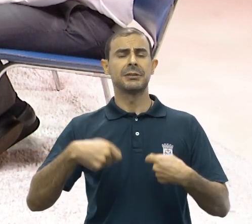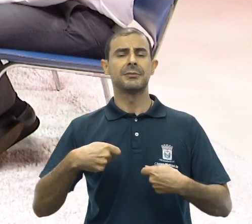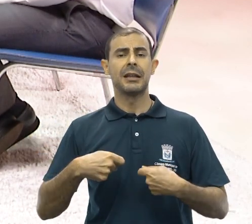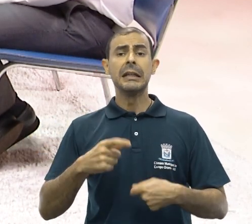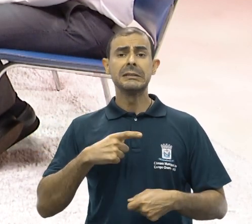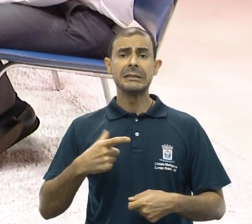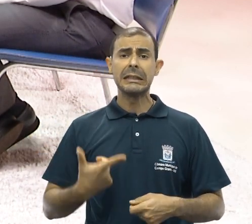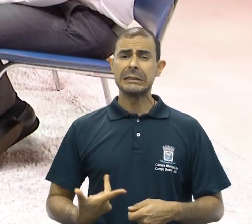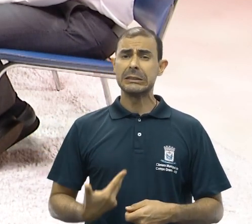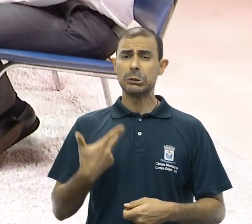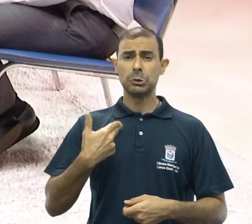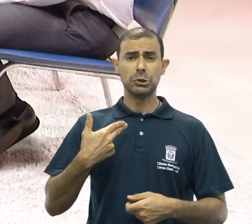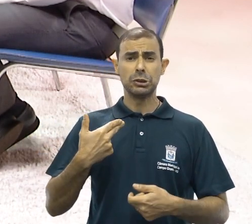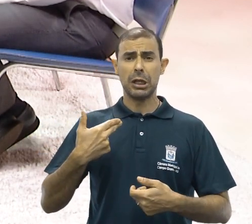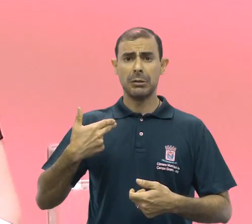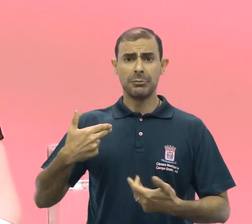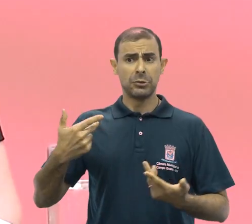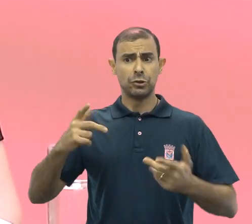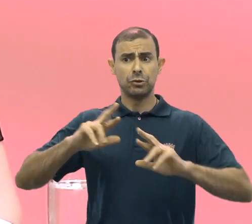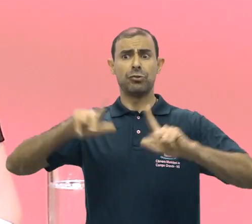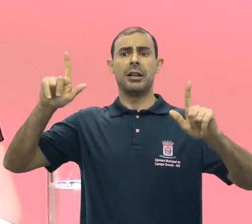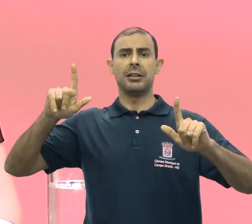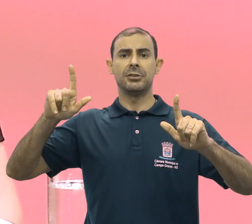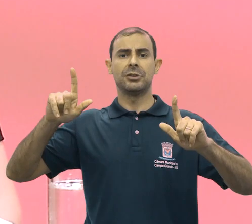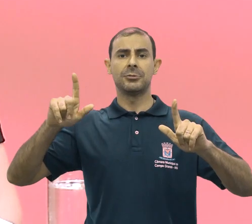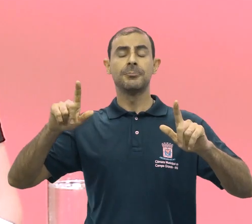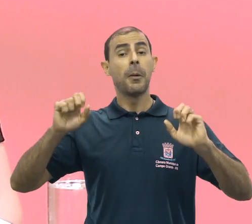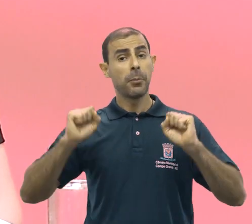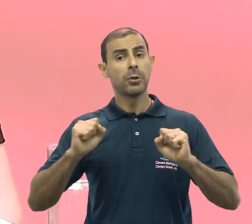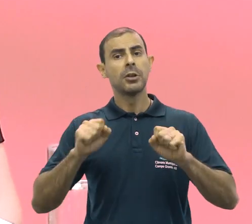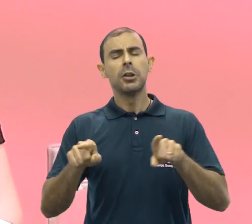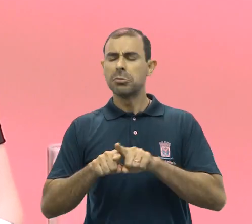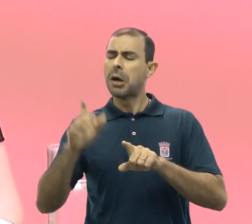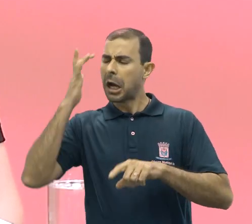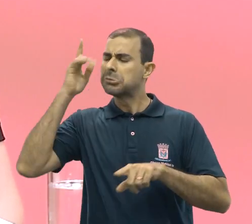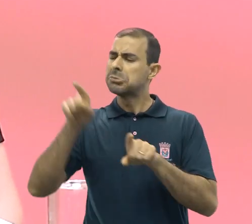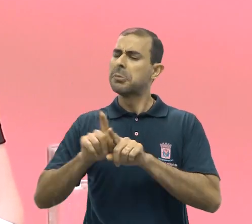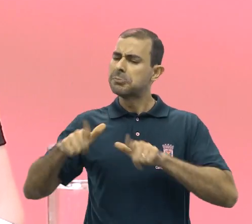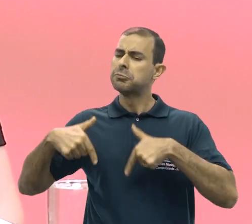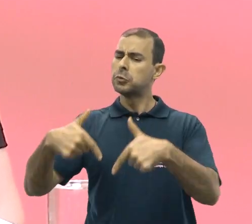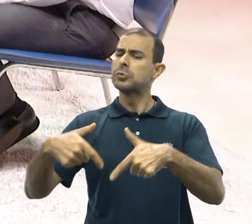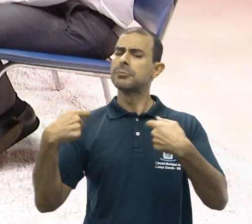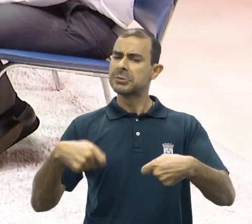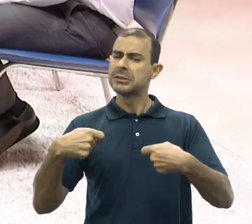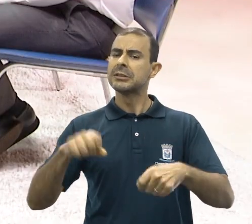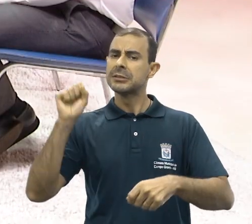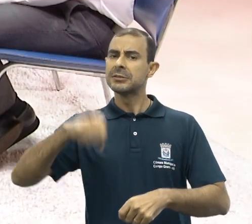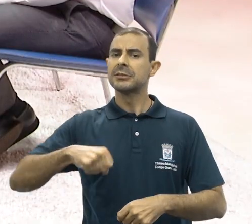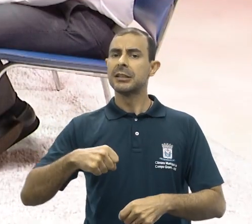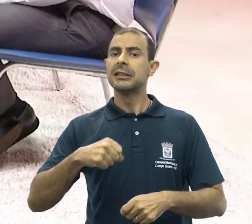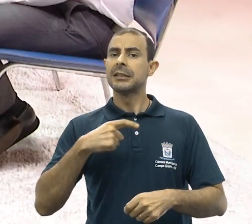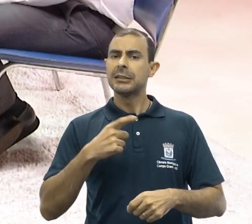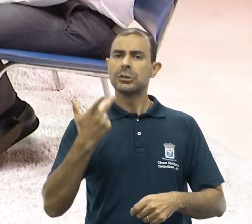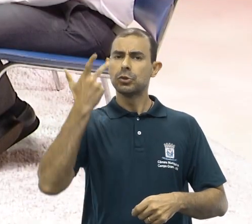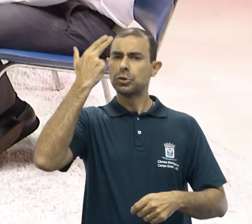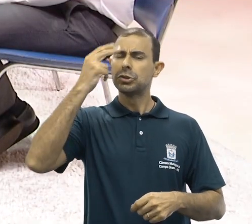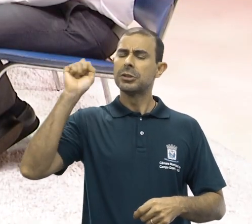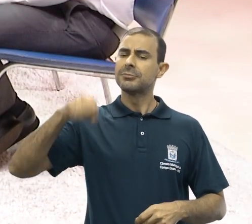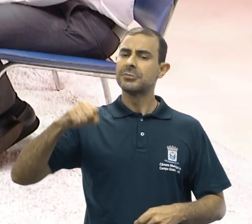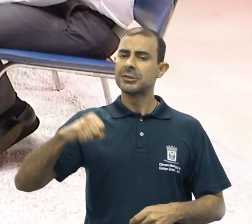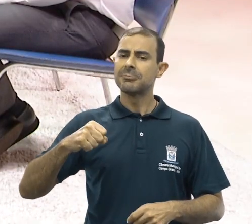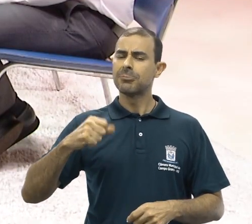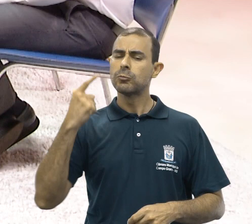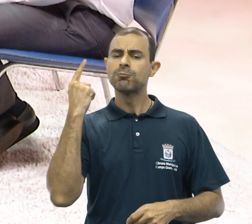complexas também, e acho que precisa levantar essa bandeira e ir para frente mesmo, para que a população possa ter acesso a uma cirurgia como